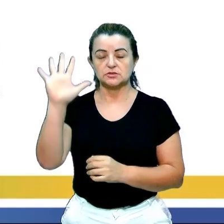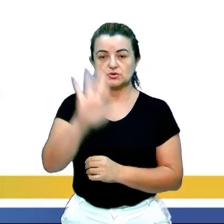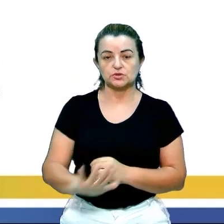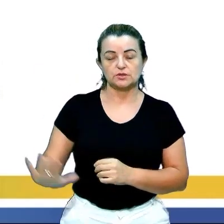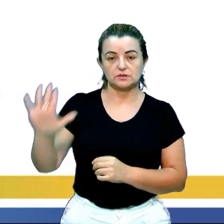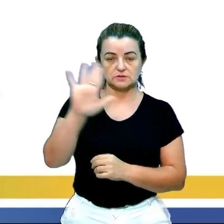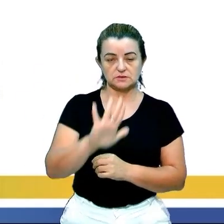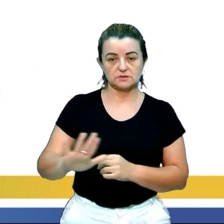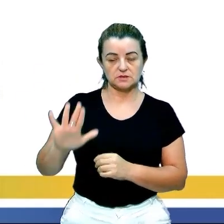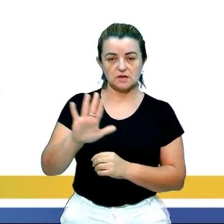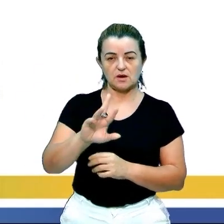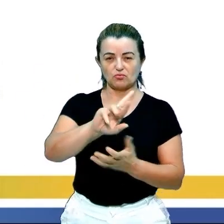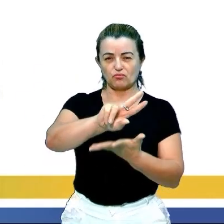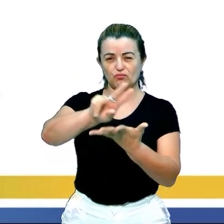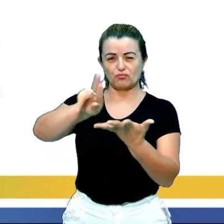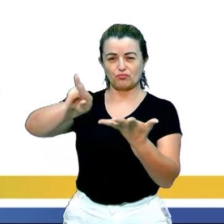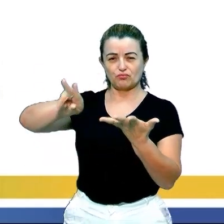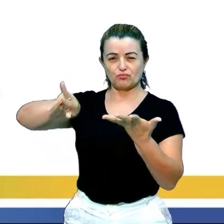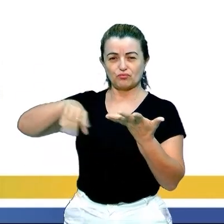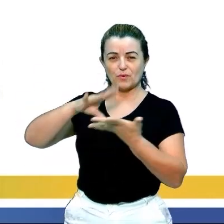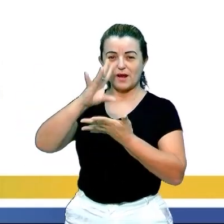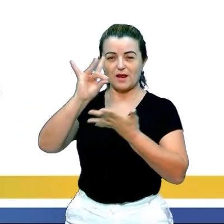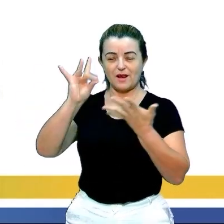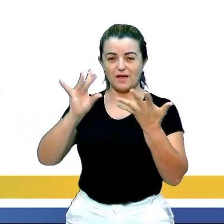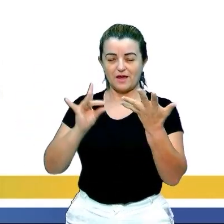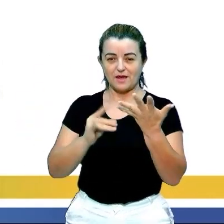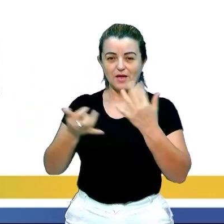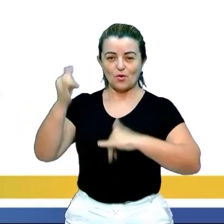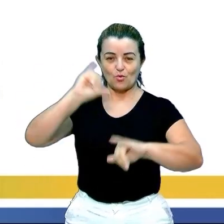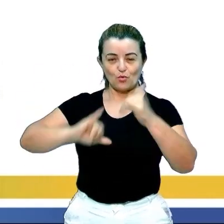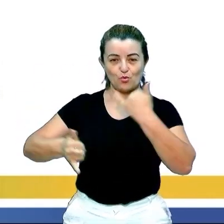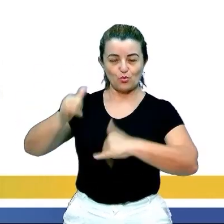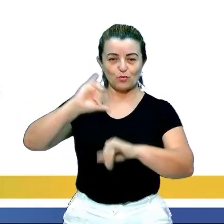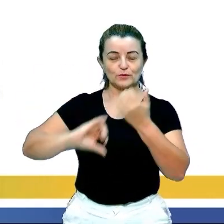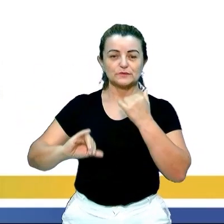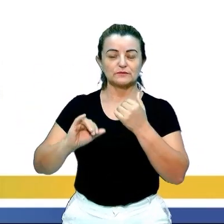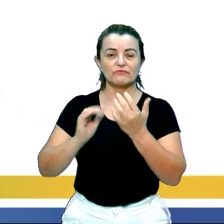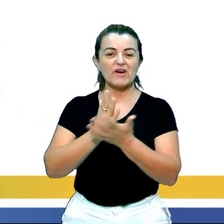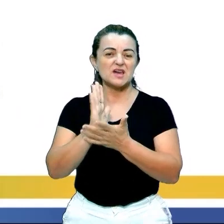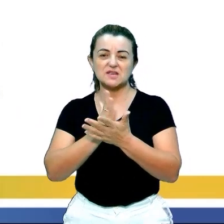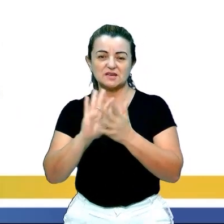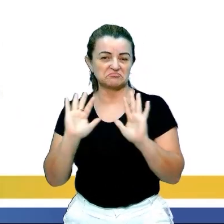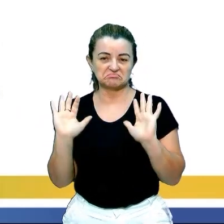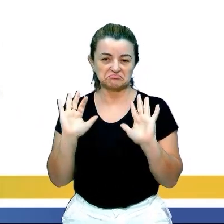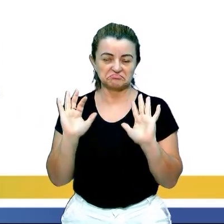a abundância dos elementos químicos na Terra vai variar de maneira que